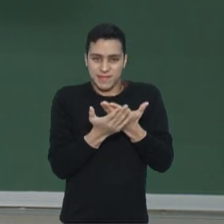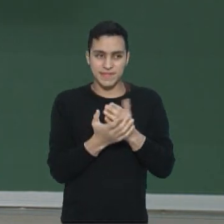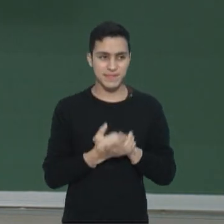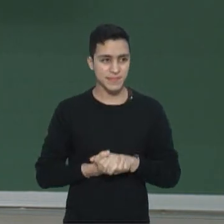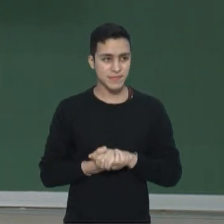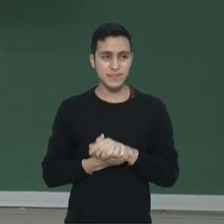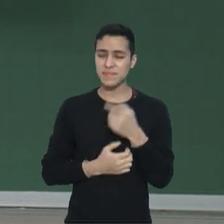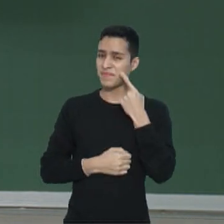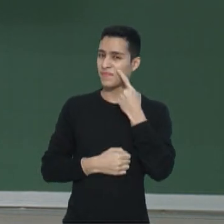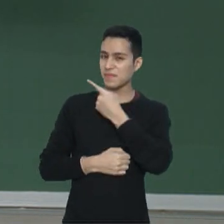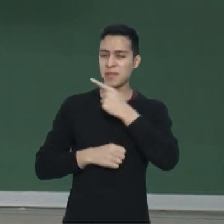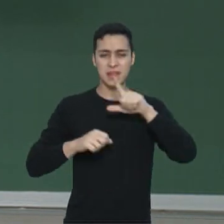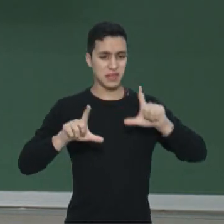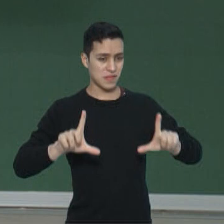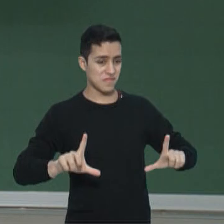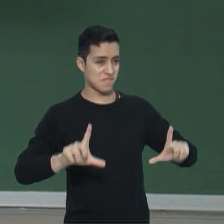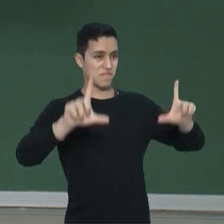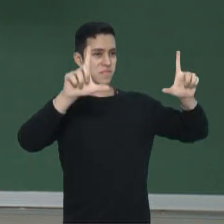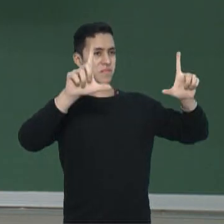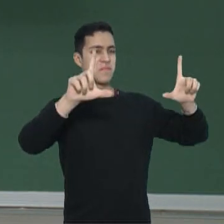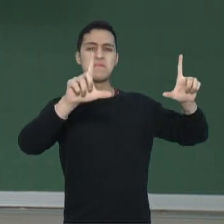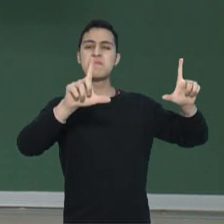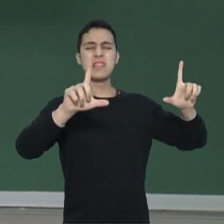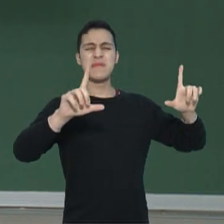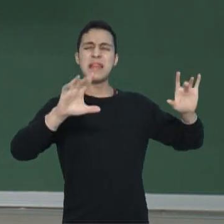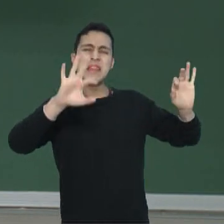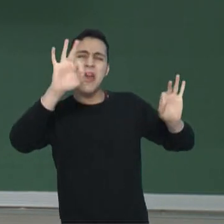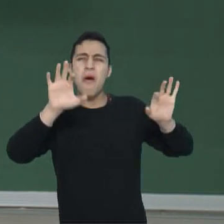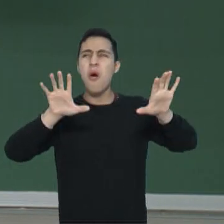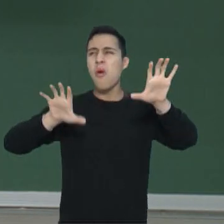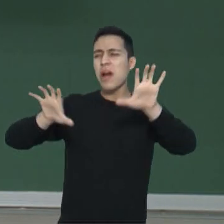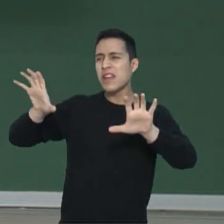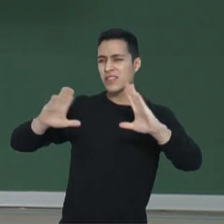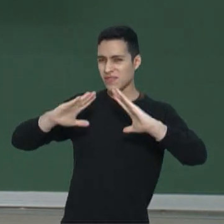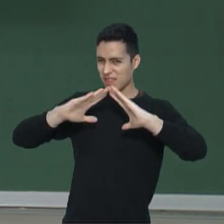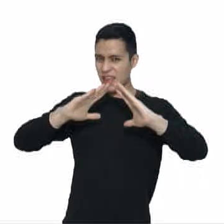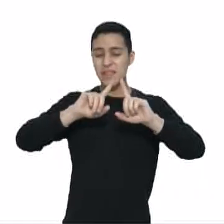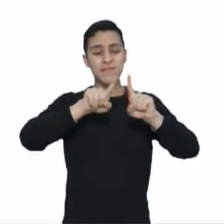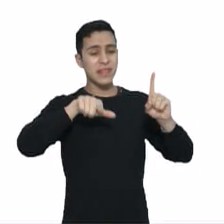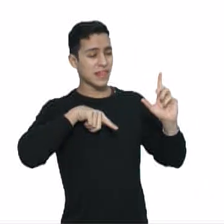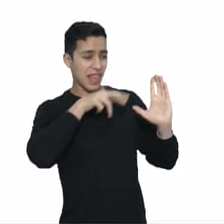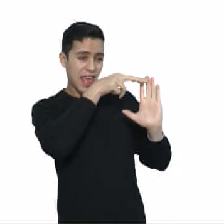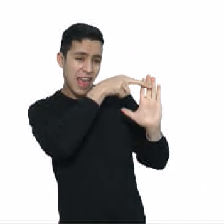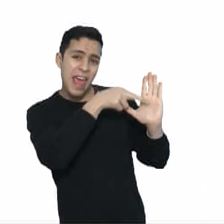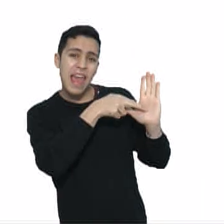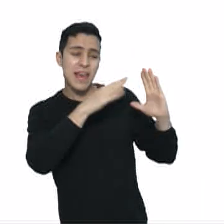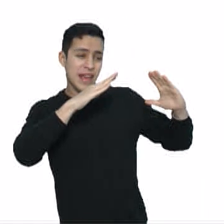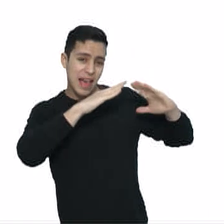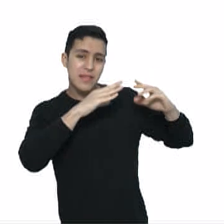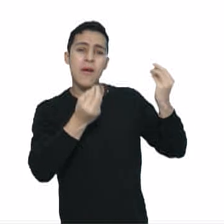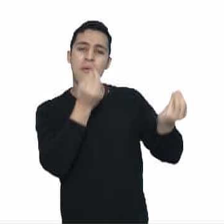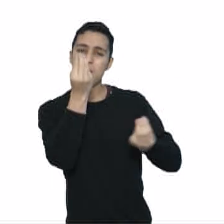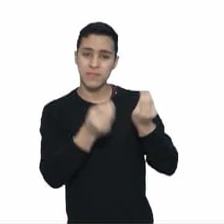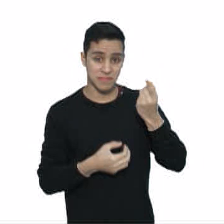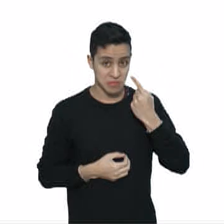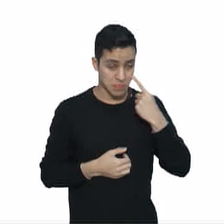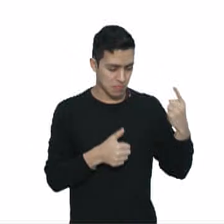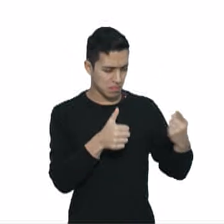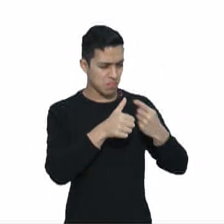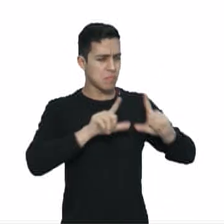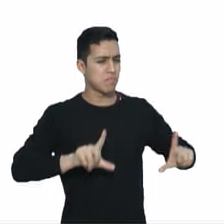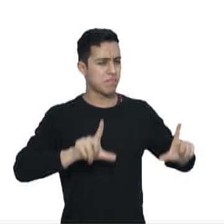aqui um quadro decorativo com regras da casa. Faça a leitura. Regras da casa.